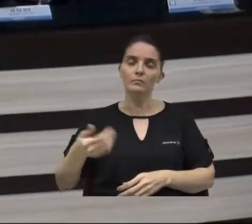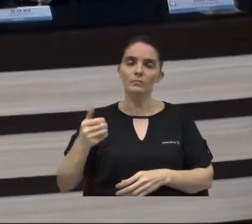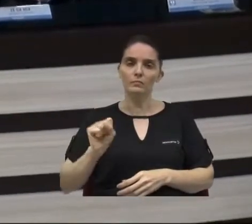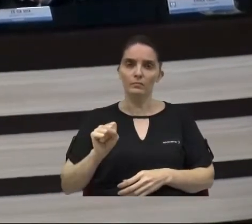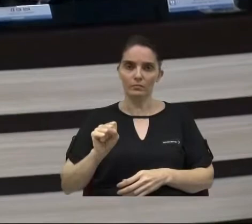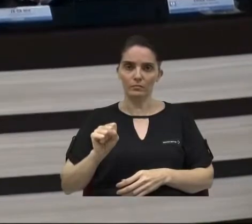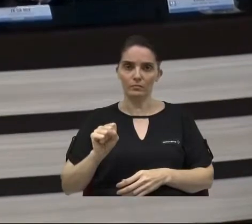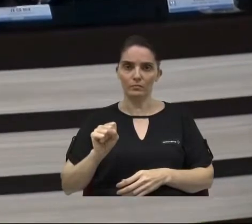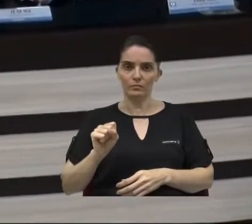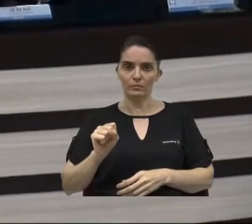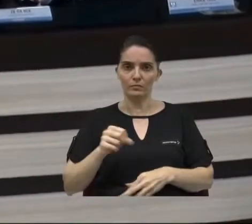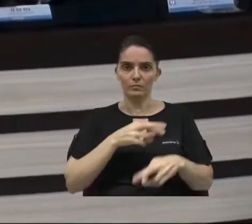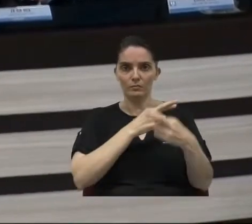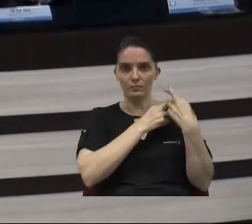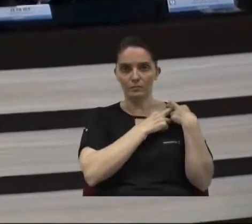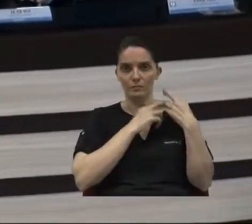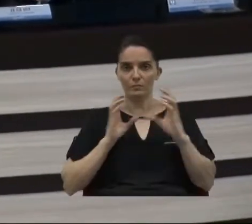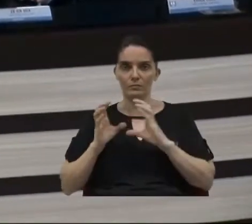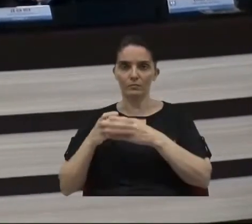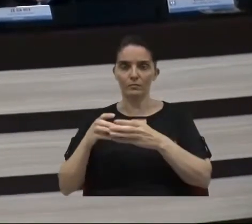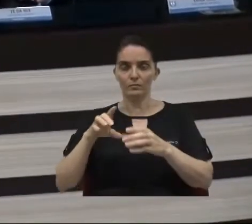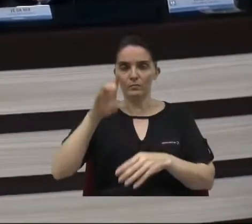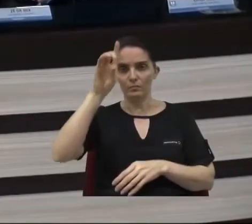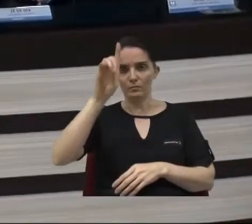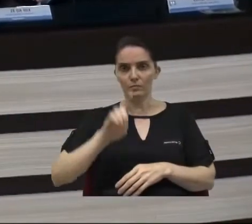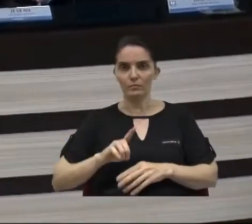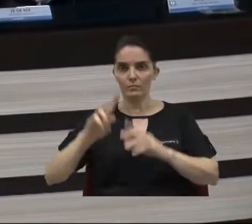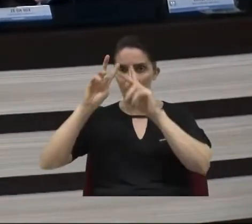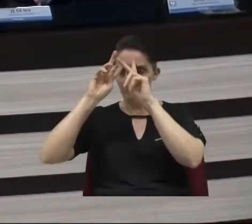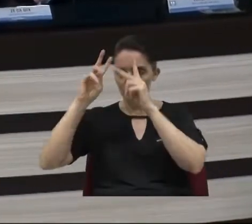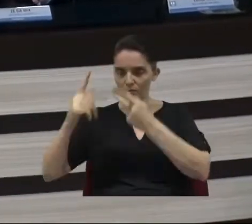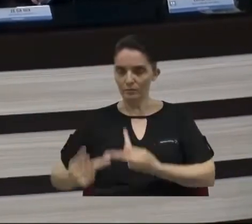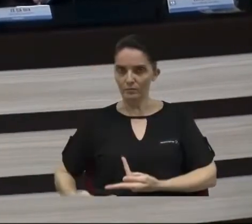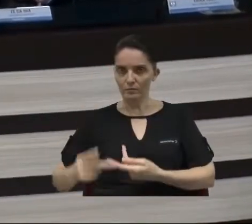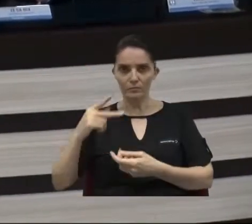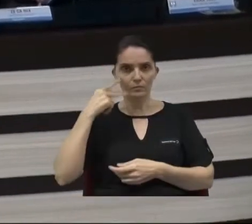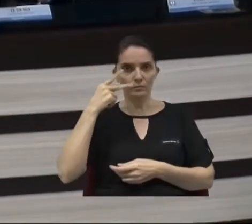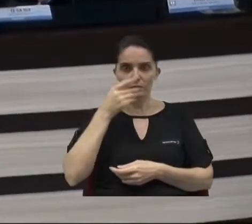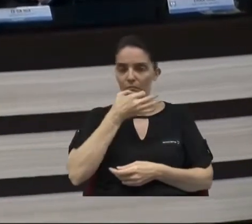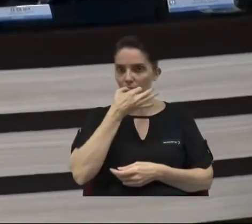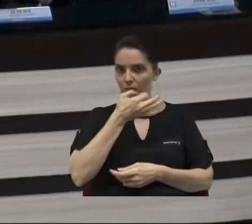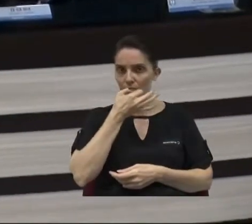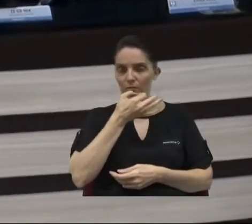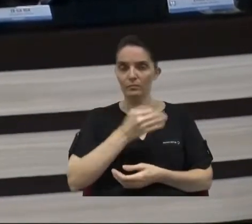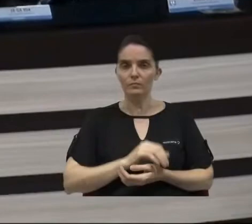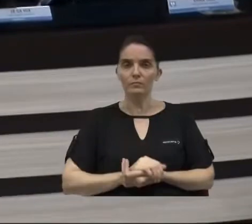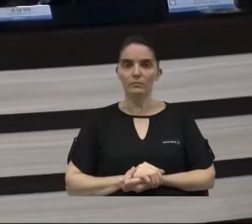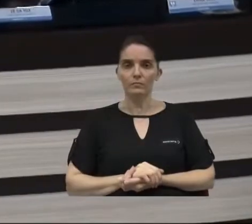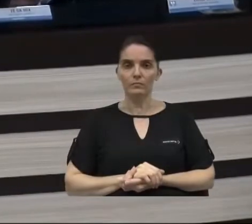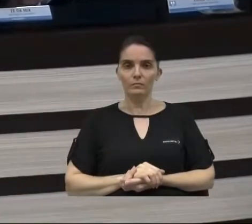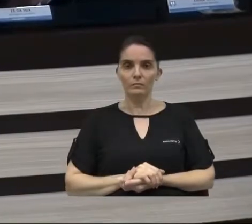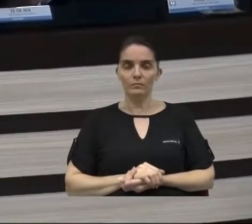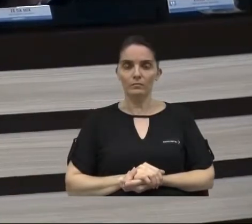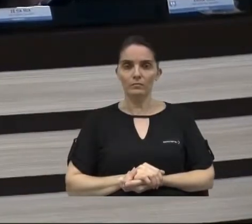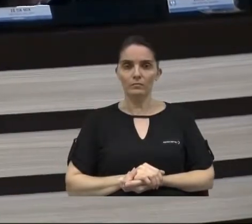194/2018, de autoria da Comissão de Direitos Humanos. Algum vereador deseja discutir?